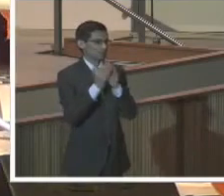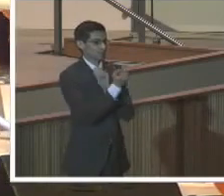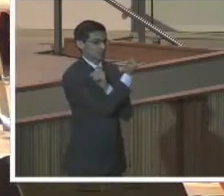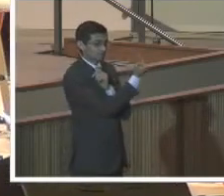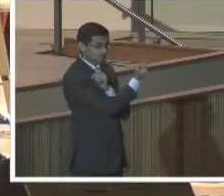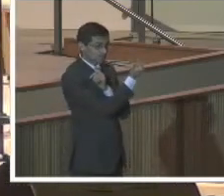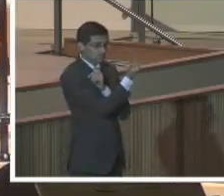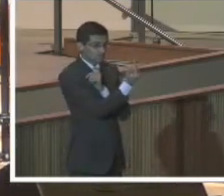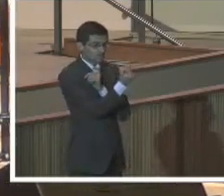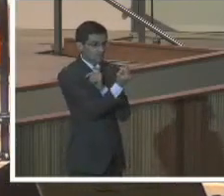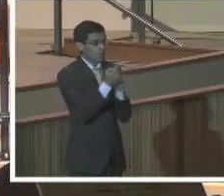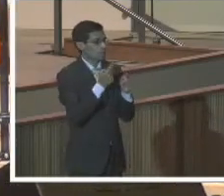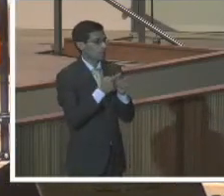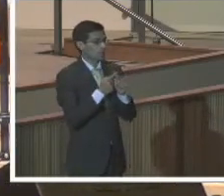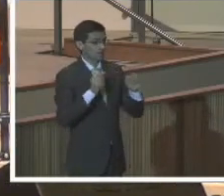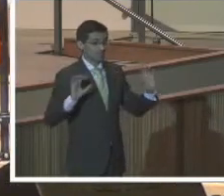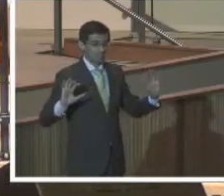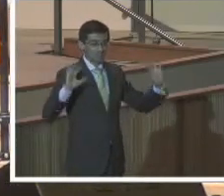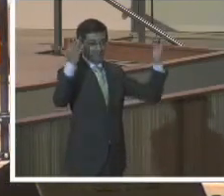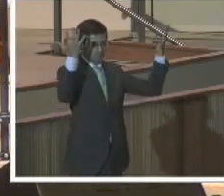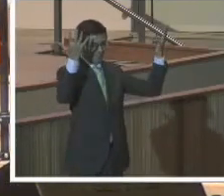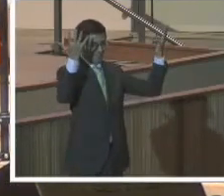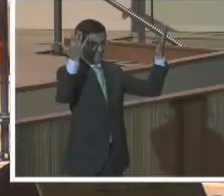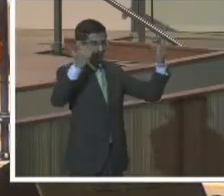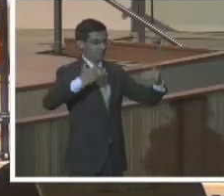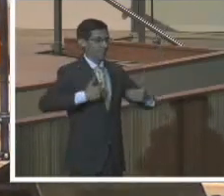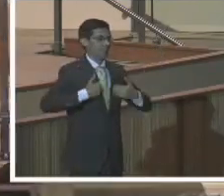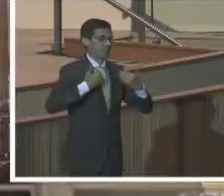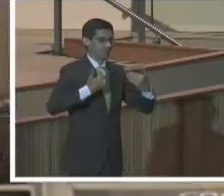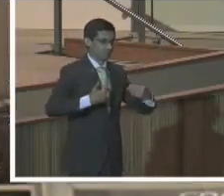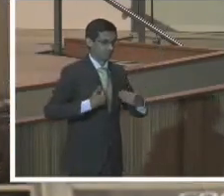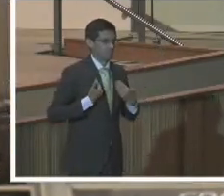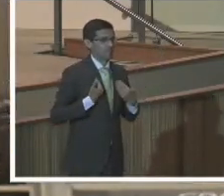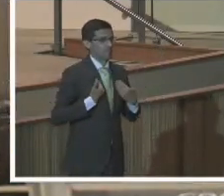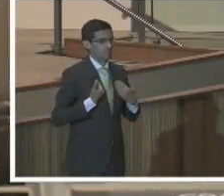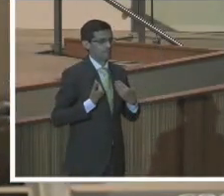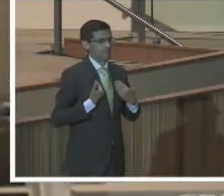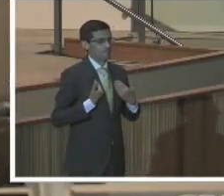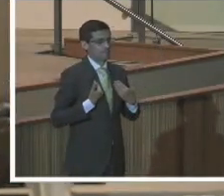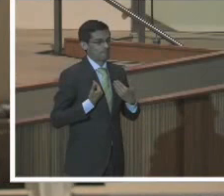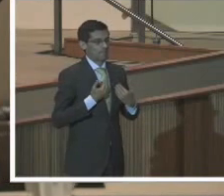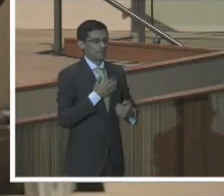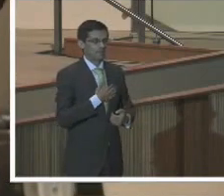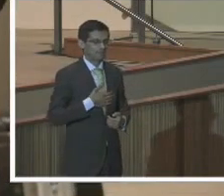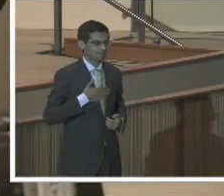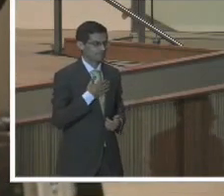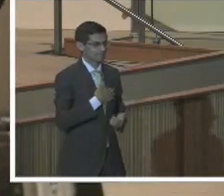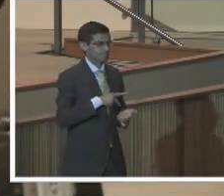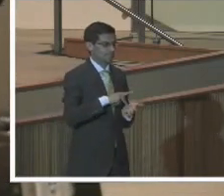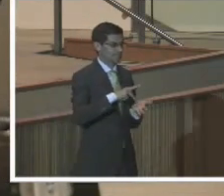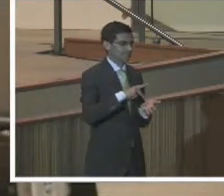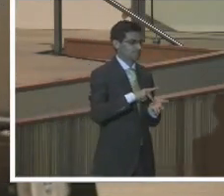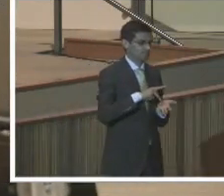É festa, é alegria, é gostoso.